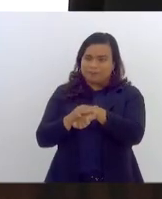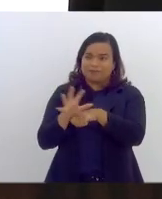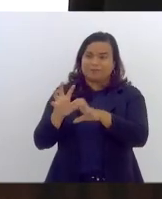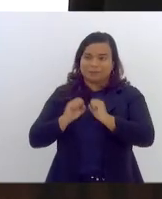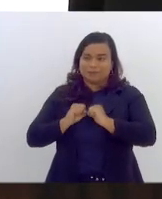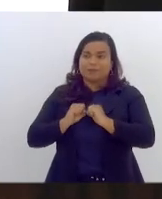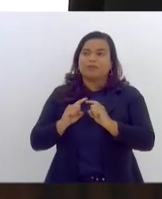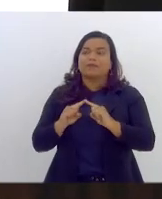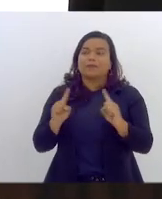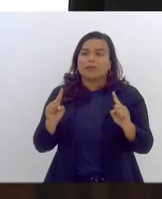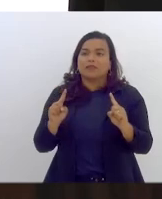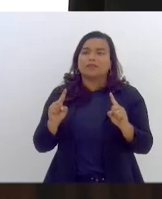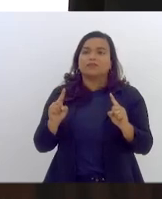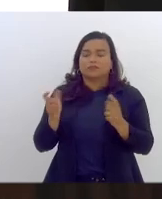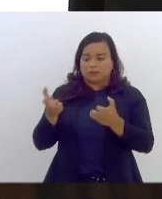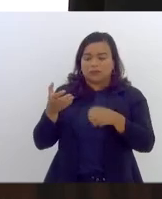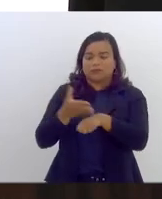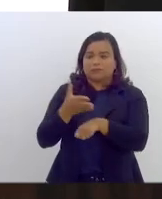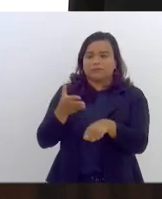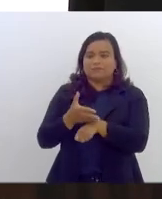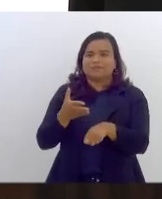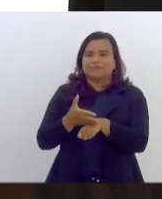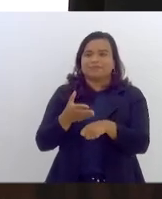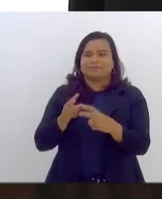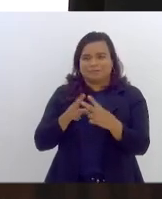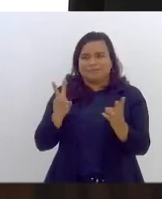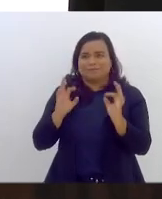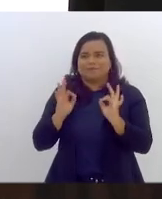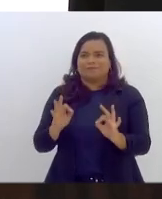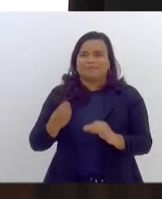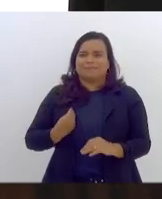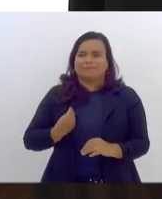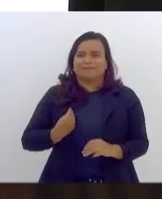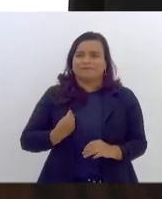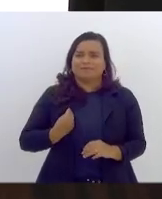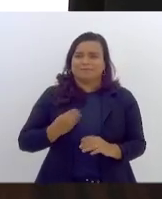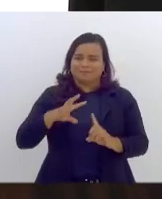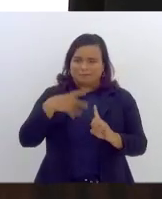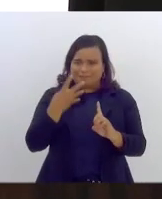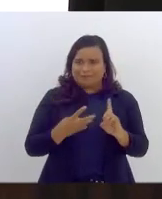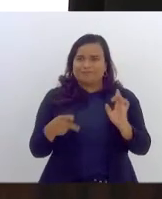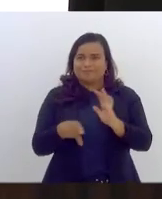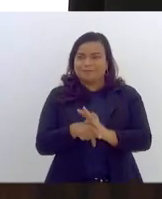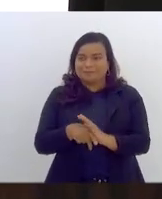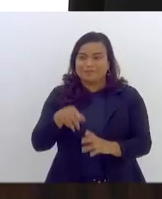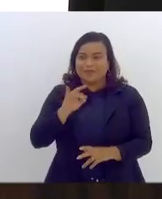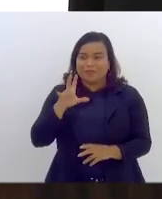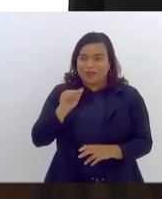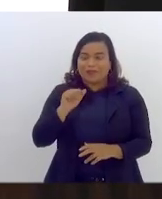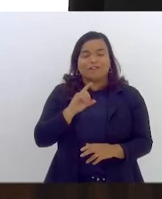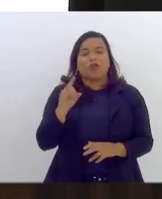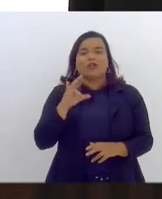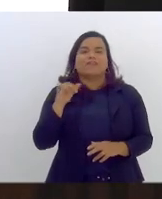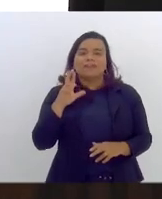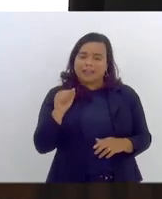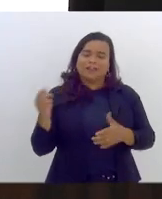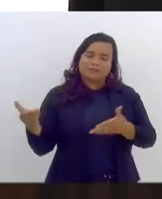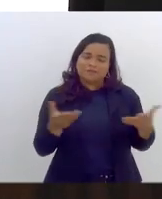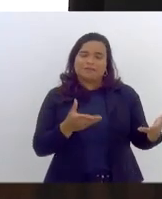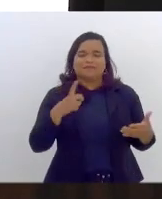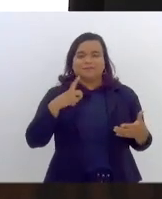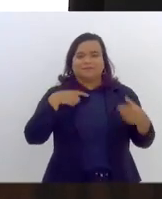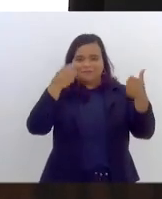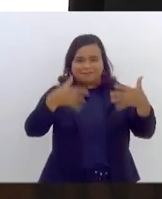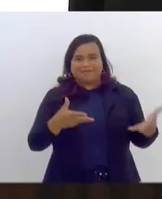que fez questão de participar, ainda assim, desta homenagem. Por favor, Flávia Oliveira, você tem a